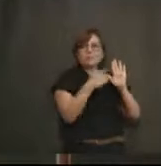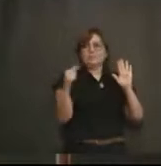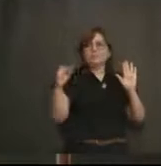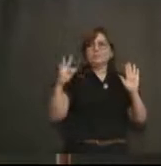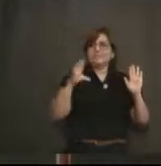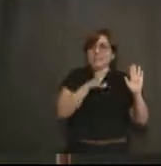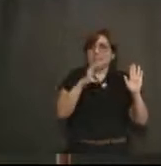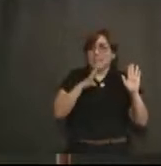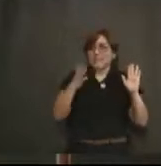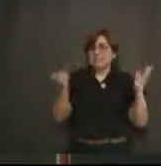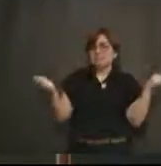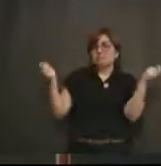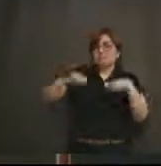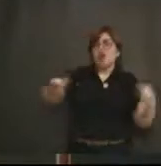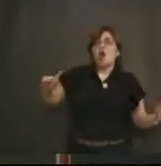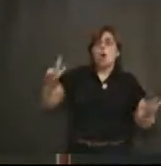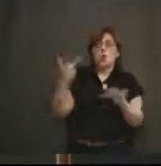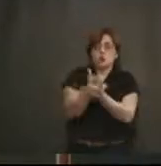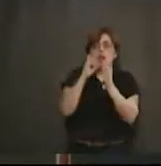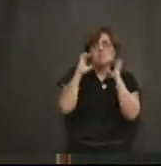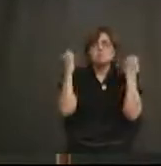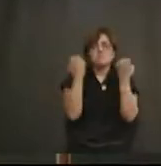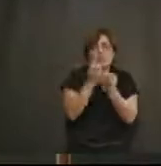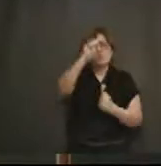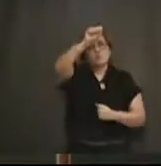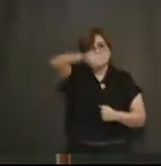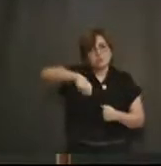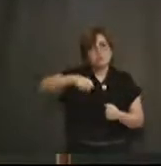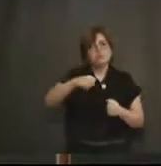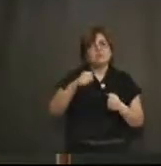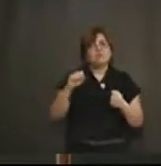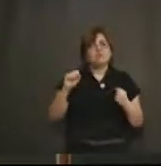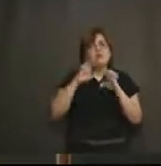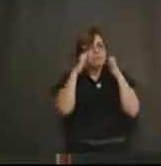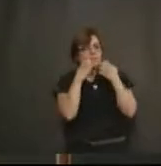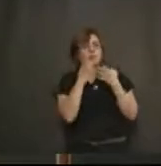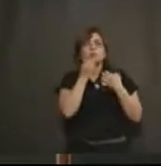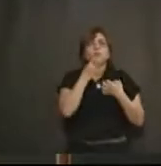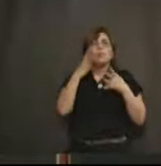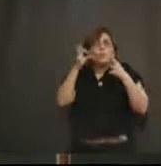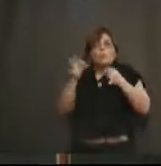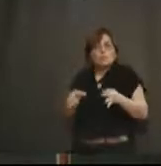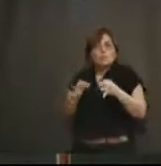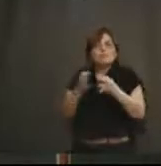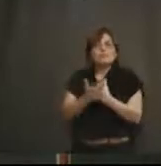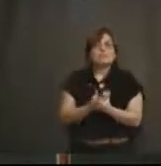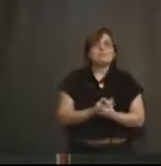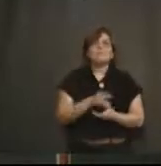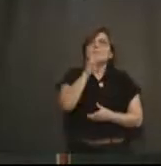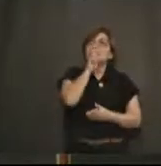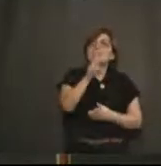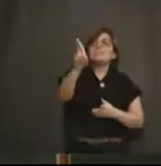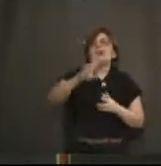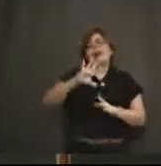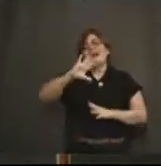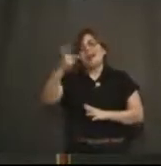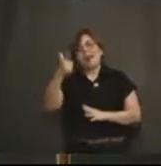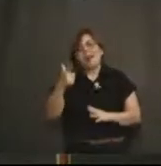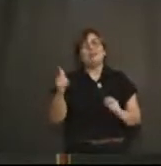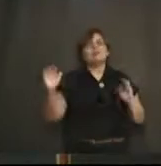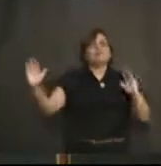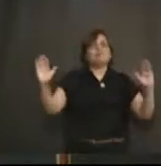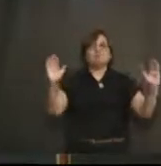para realmente ser bem-sucedida. E o resultado é evidente, né, num período de